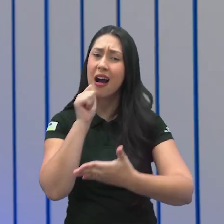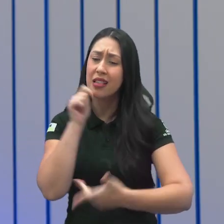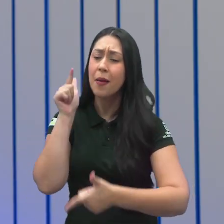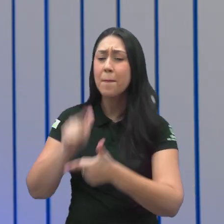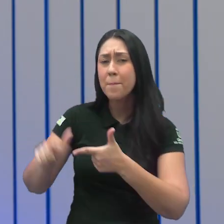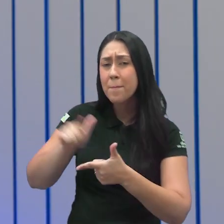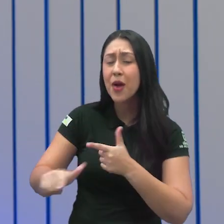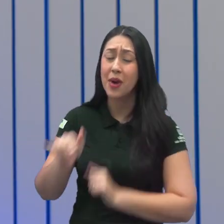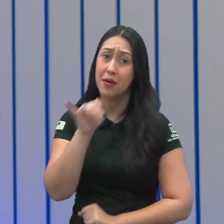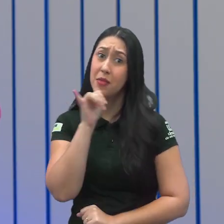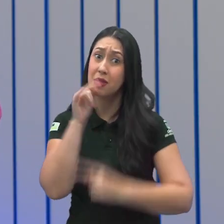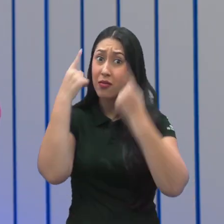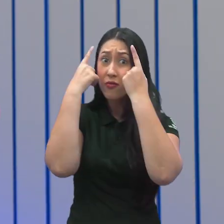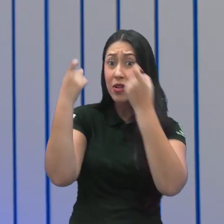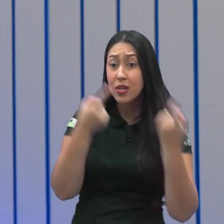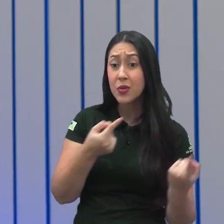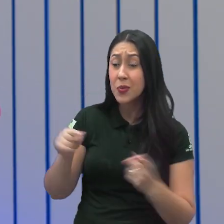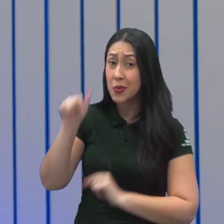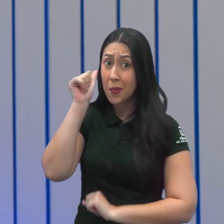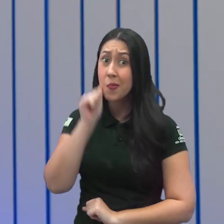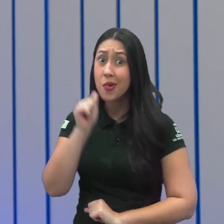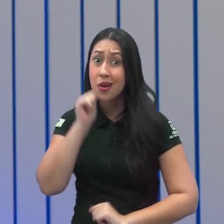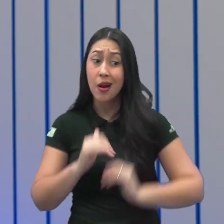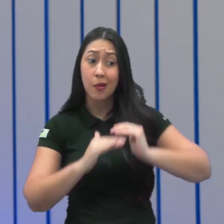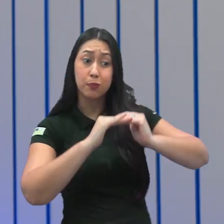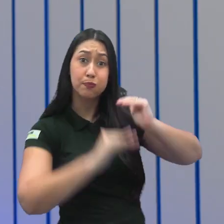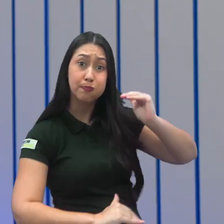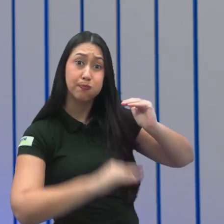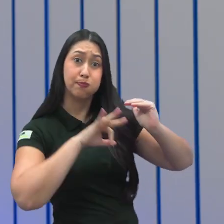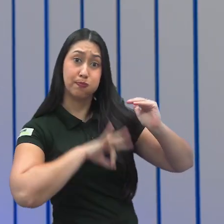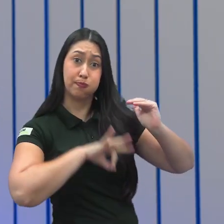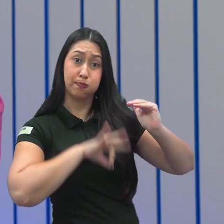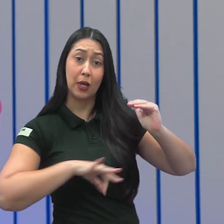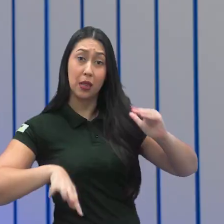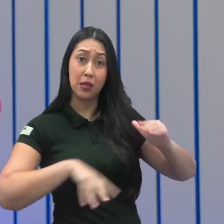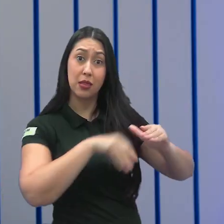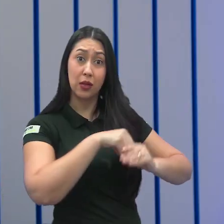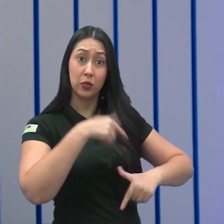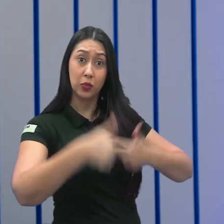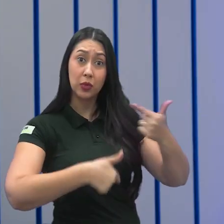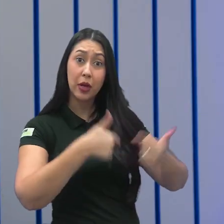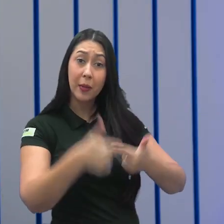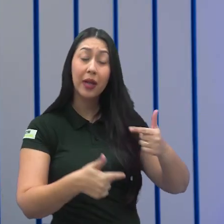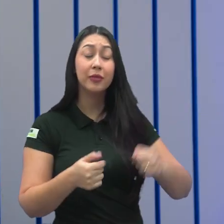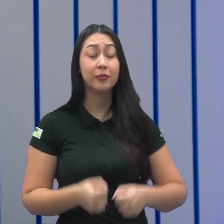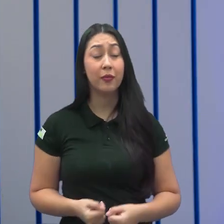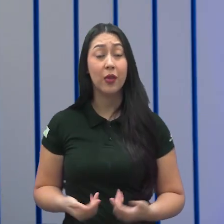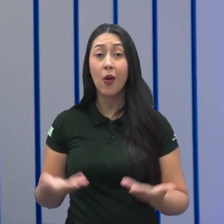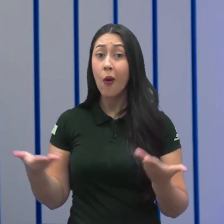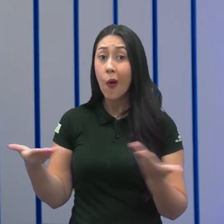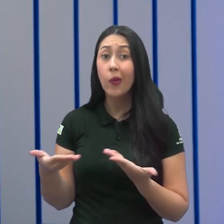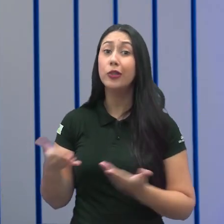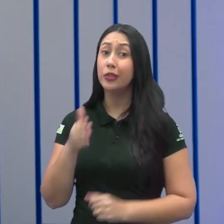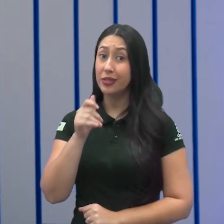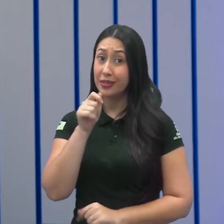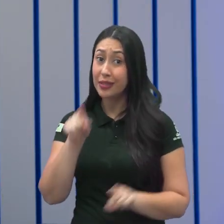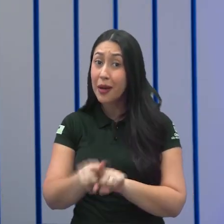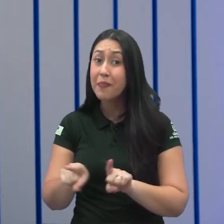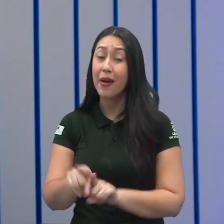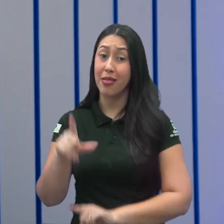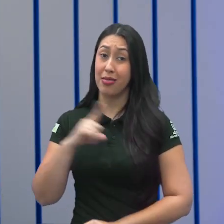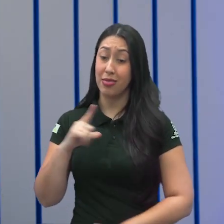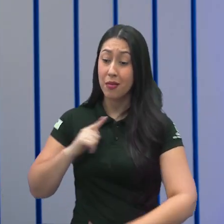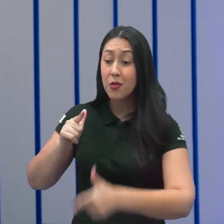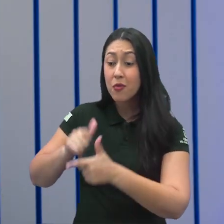combatidos, como a violência contra a mulher e a desigualdade salarial no trabalho. Outro desafio atual é a sobrecarga